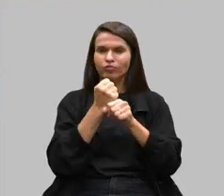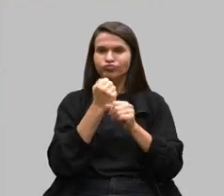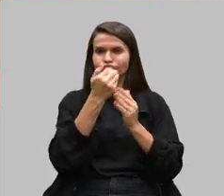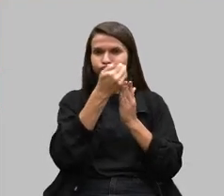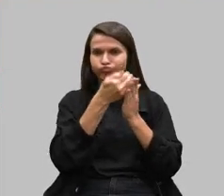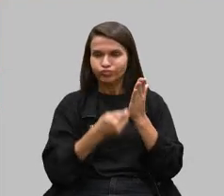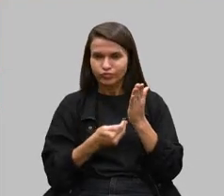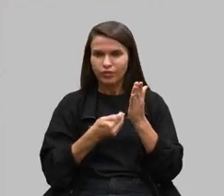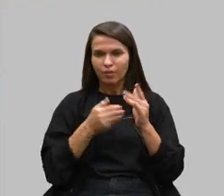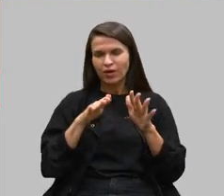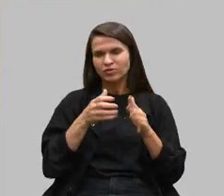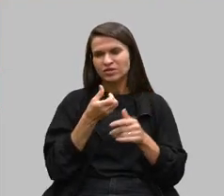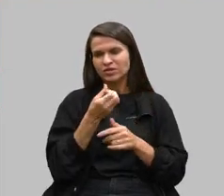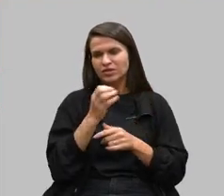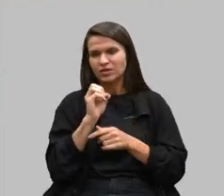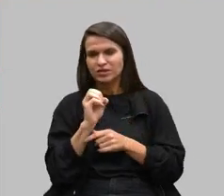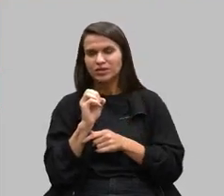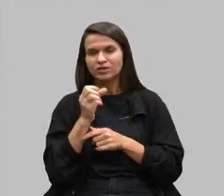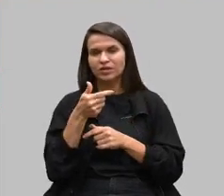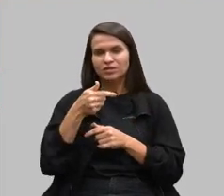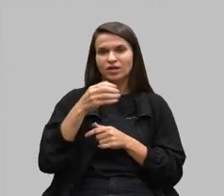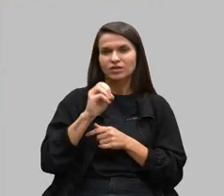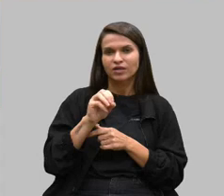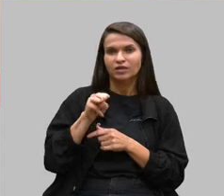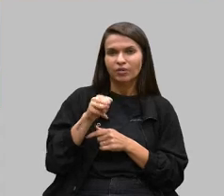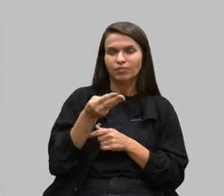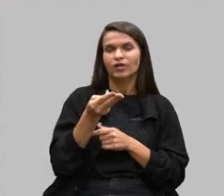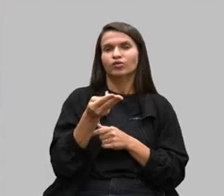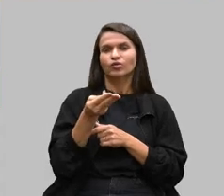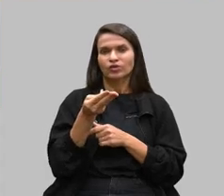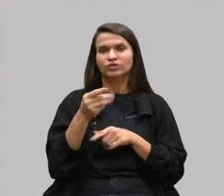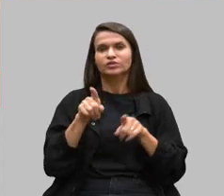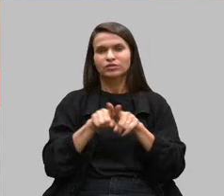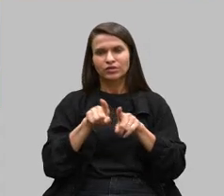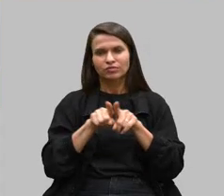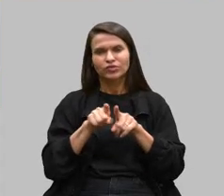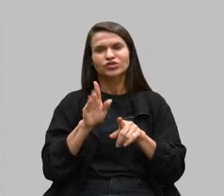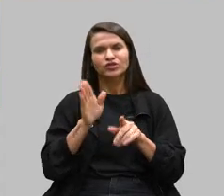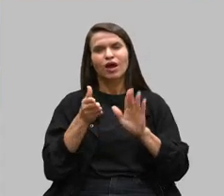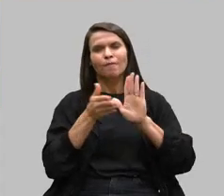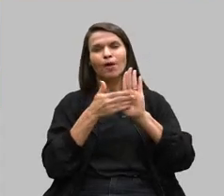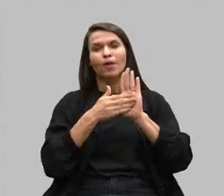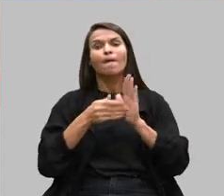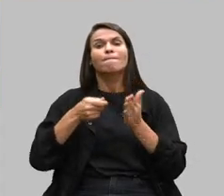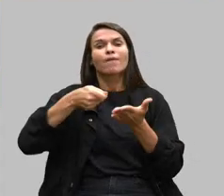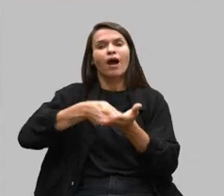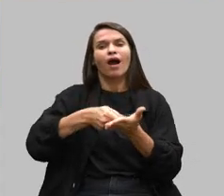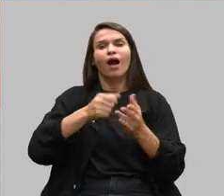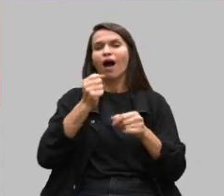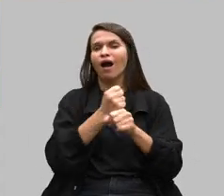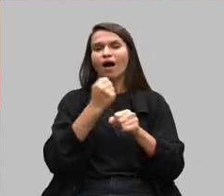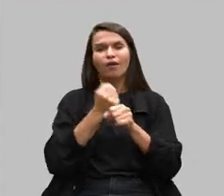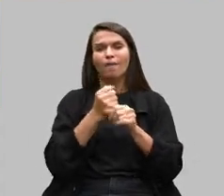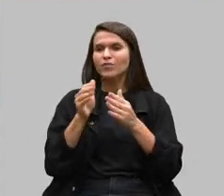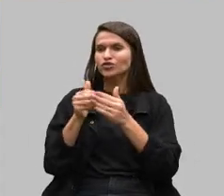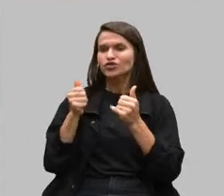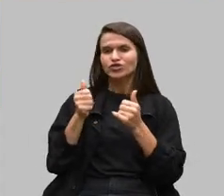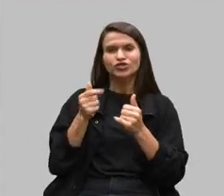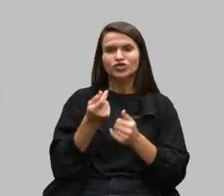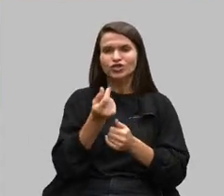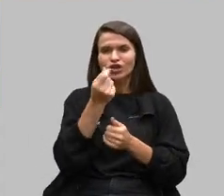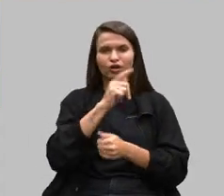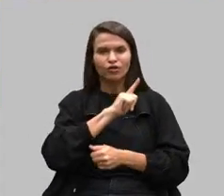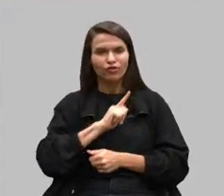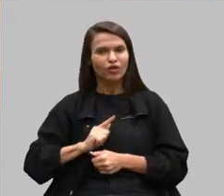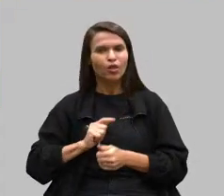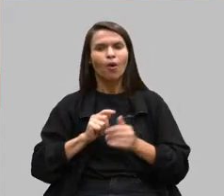em torno alí de uns 60 70 milhões que a herculan e a guerdon a pagar a obra não tá pedindo dinheiro do governo não projeto já tá